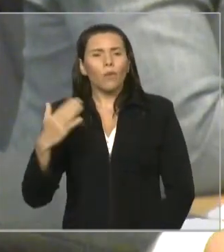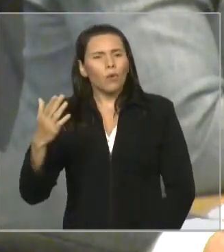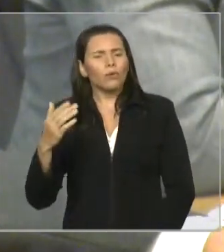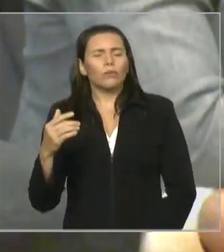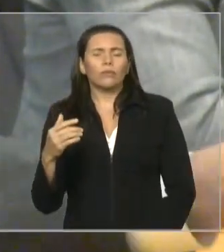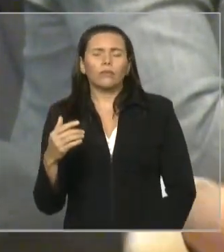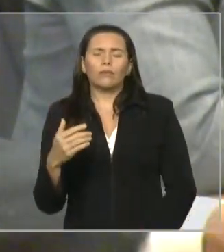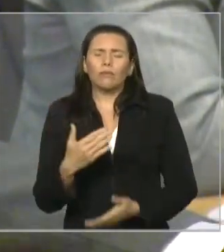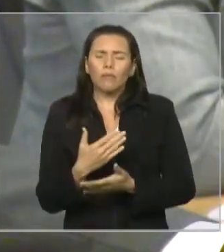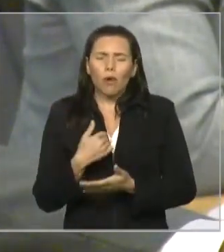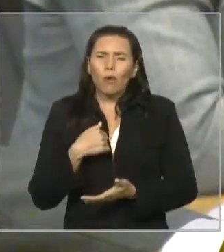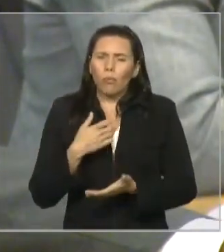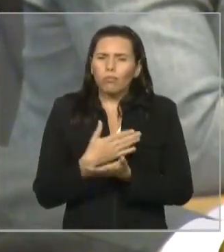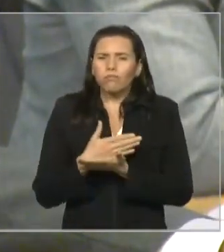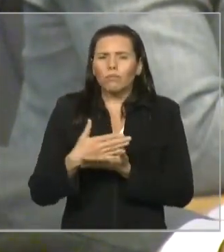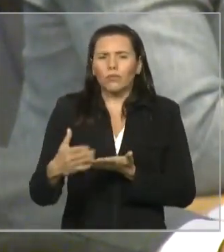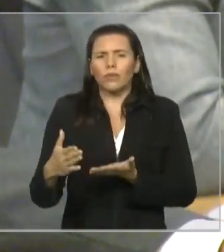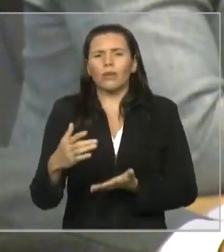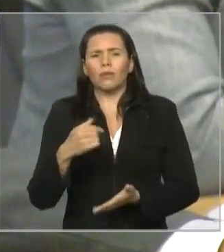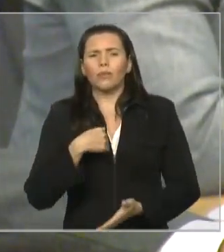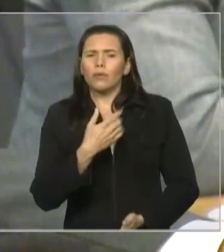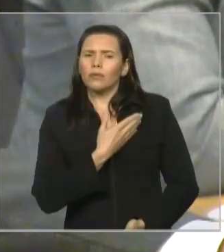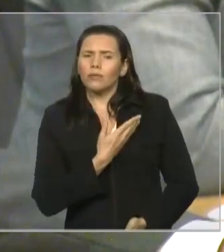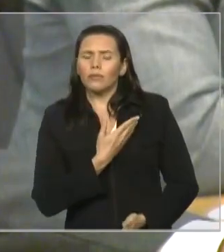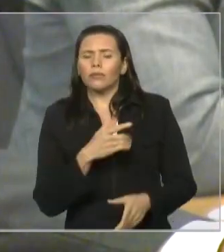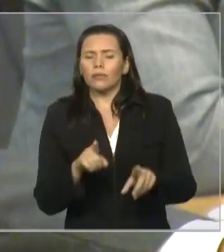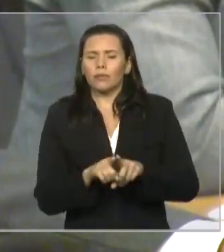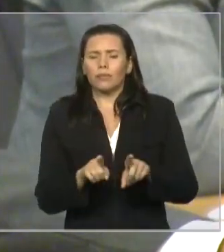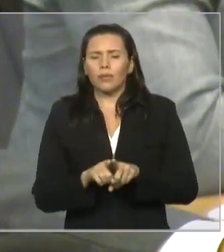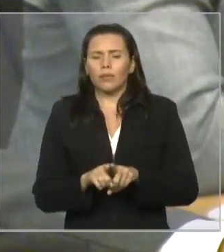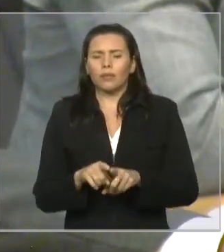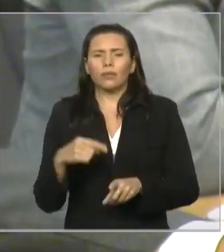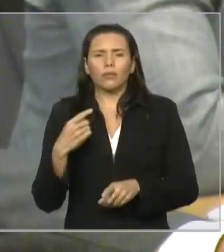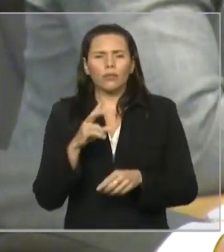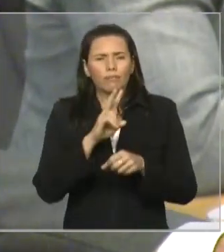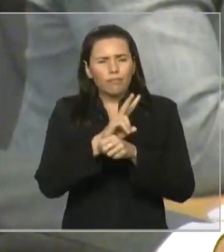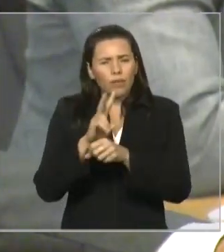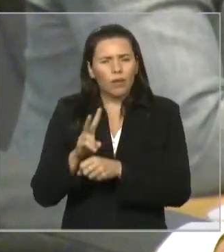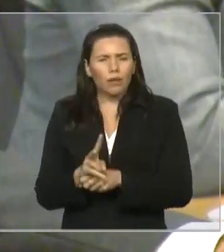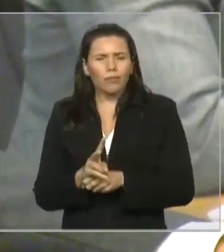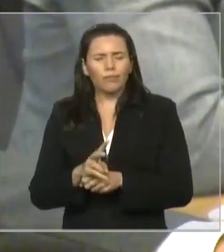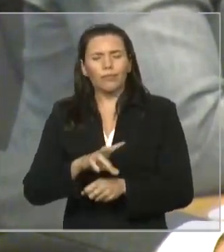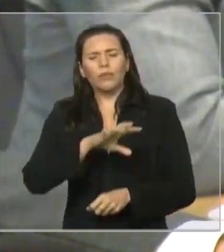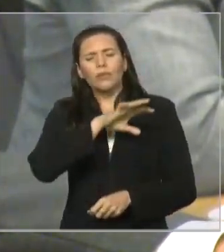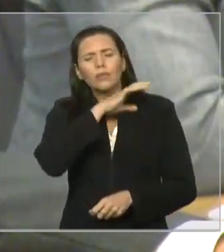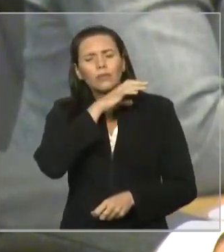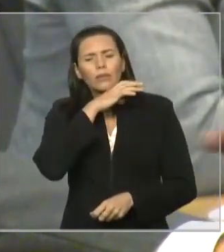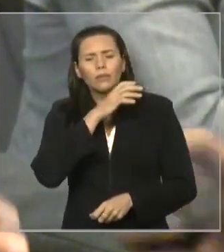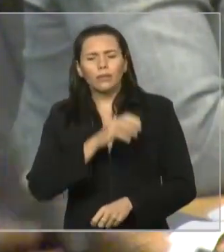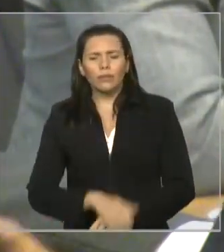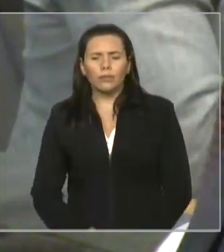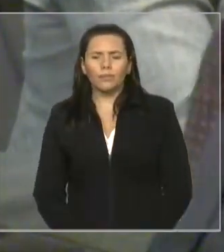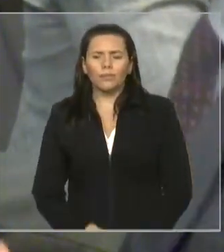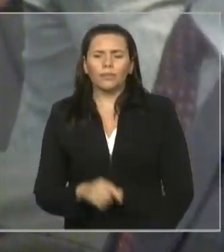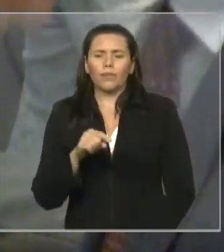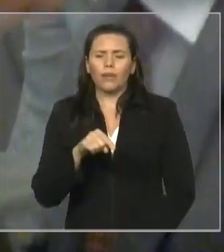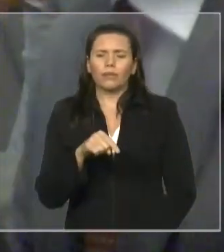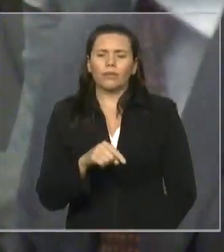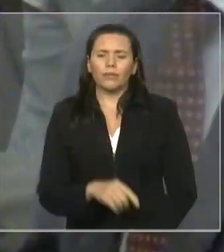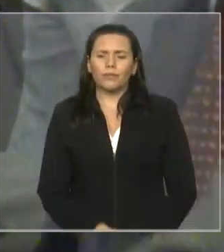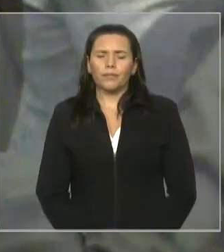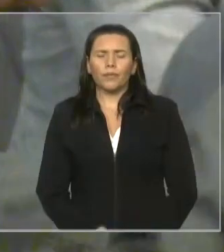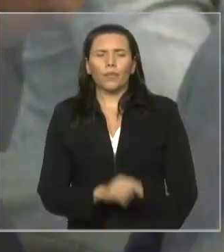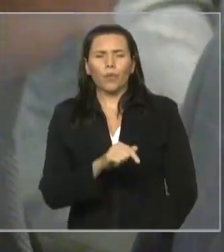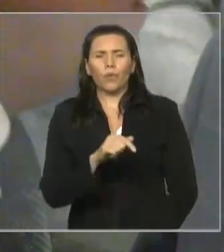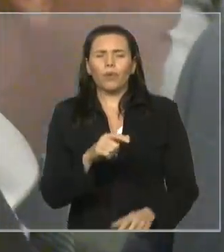canil, eu e ele, e lá nós tratávamos esses animais também já com muito carinho na cavalaria do canil, e hoje ele toma conta